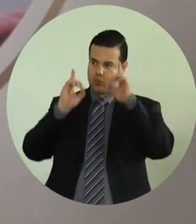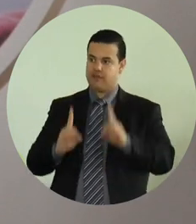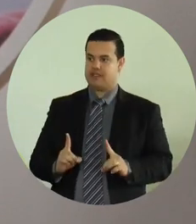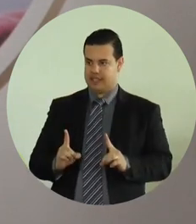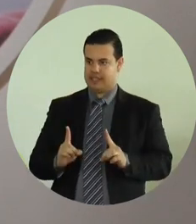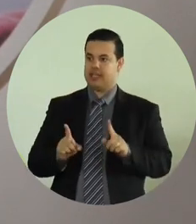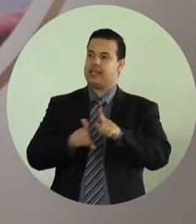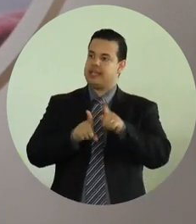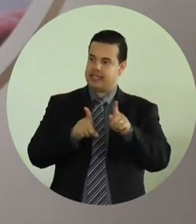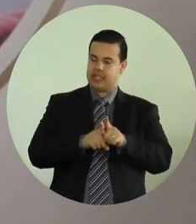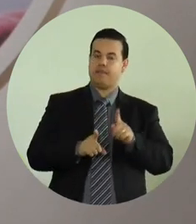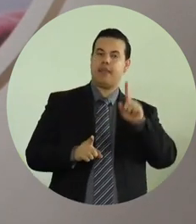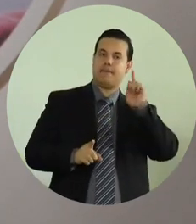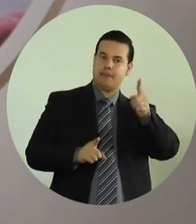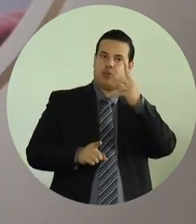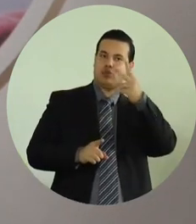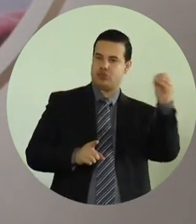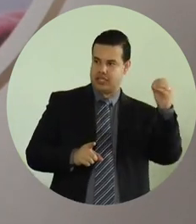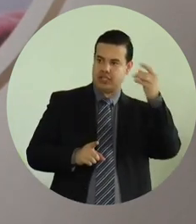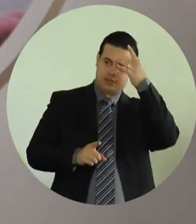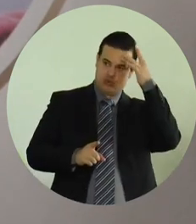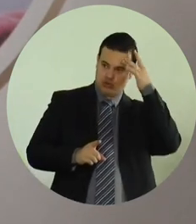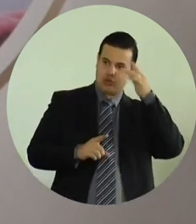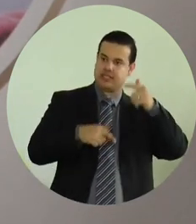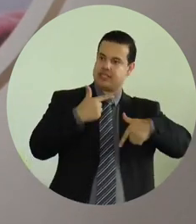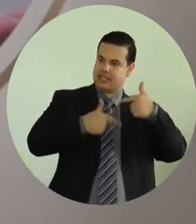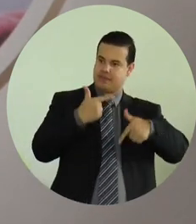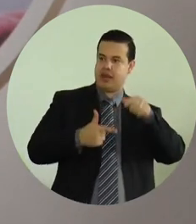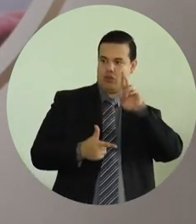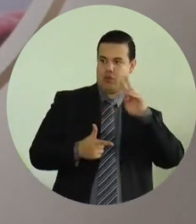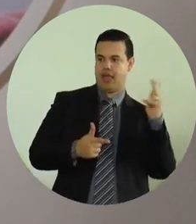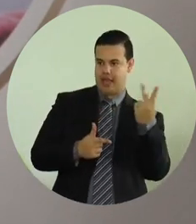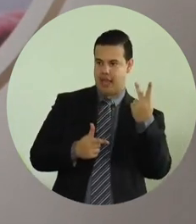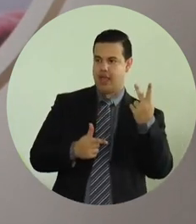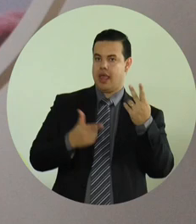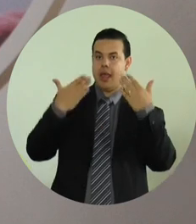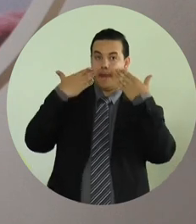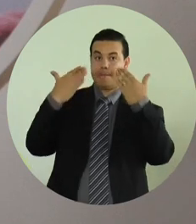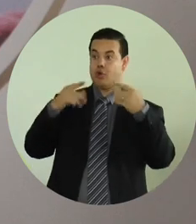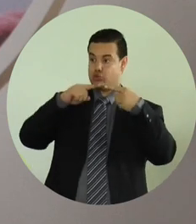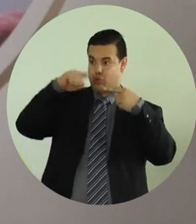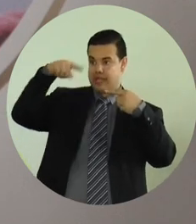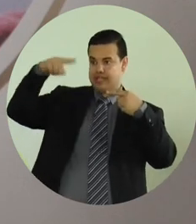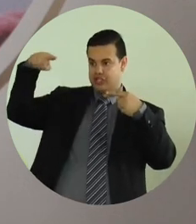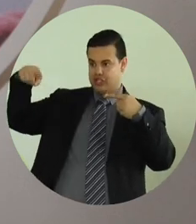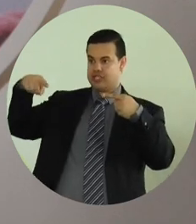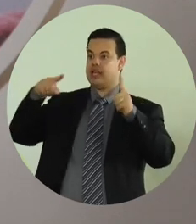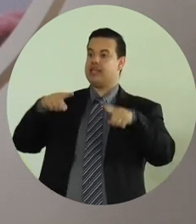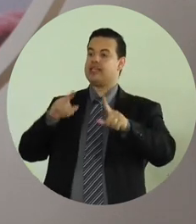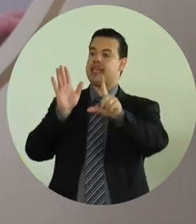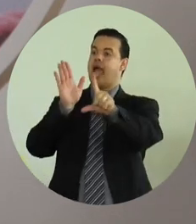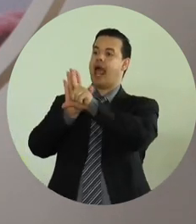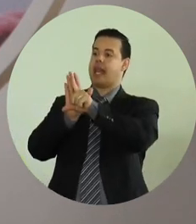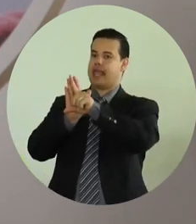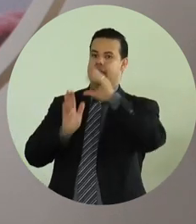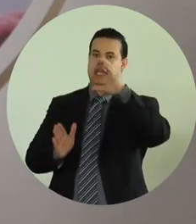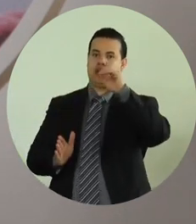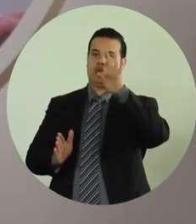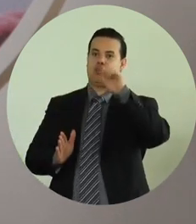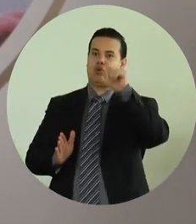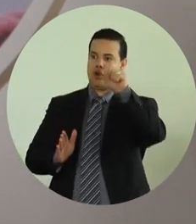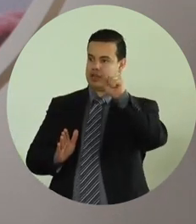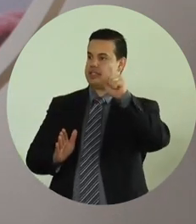1.200 profissionais de recursos humanos, apontou que a grande maioria considera que o cumprimento da lei de cotas é o principal